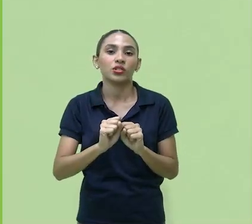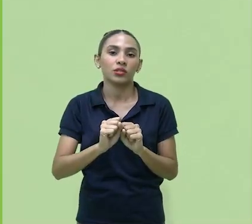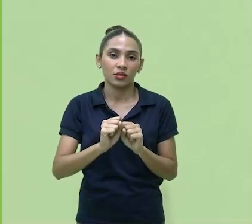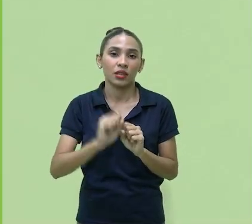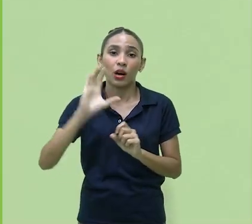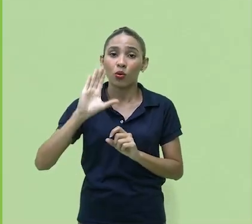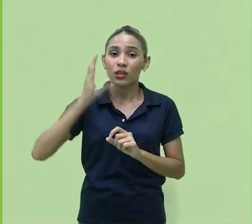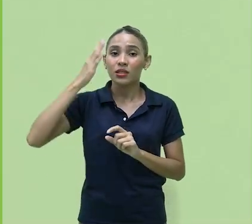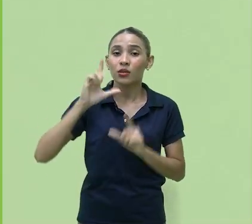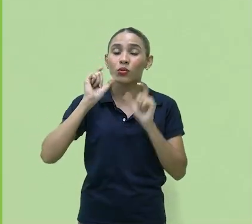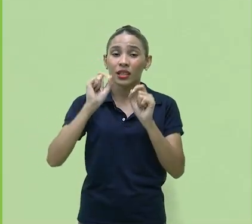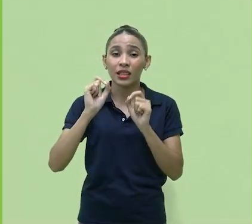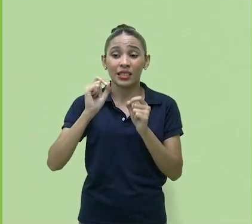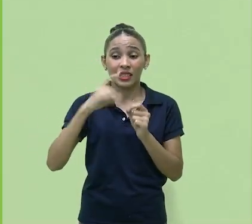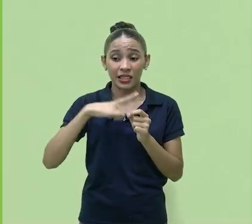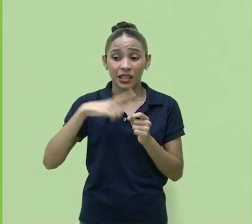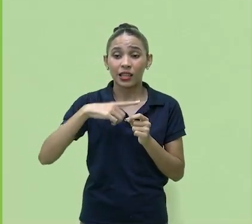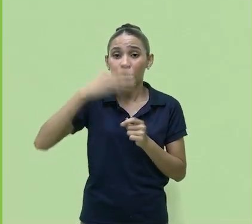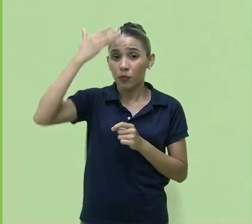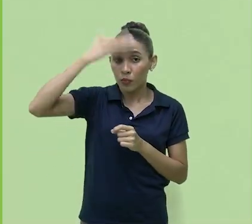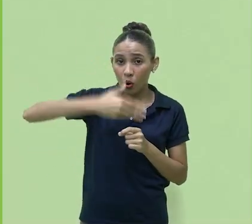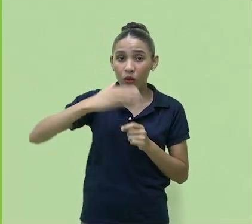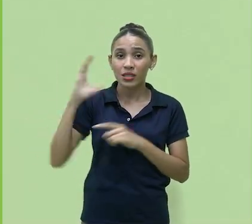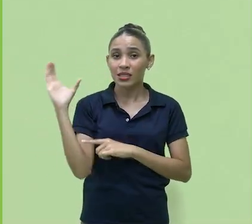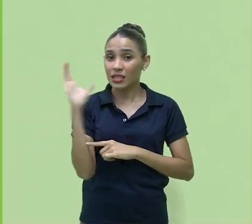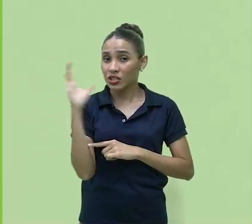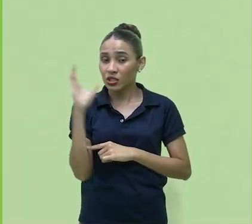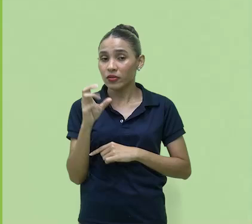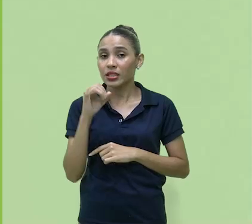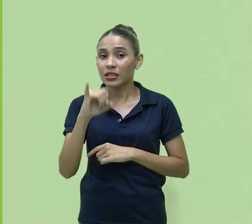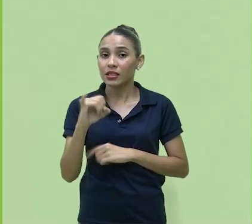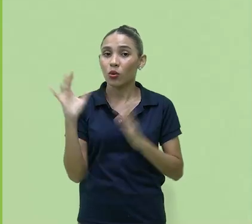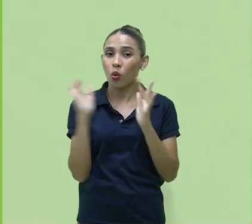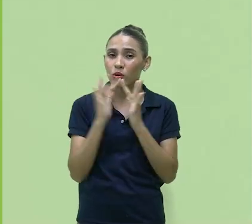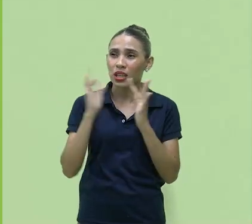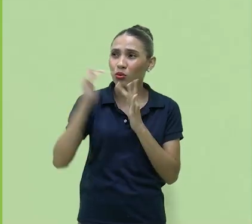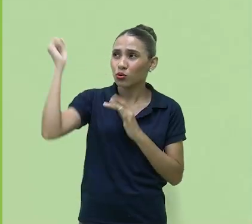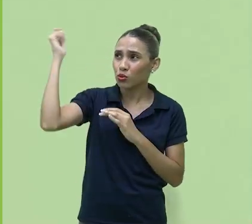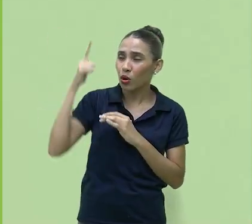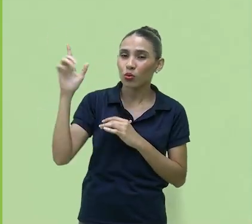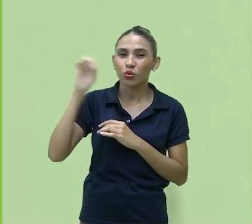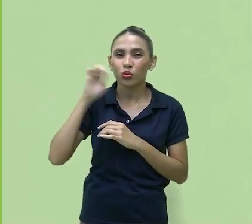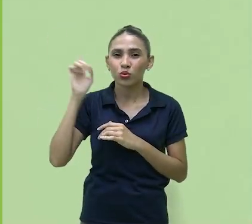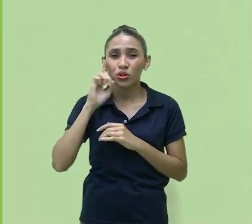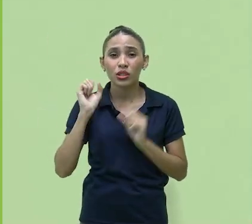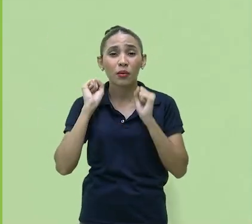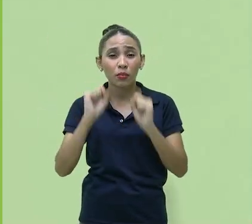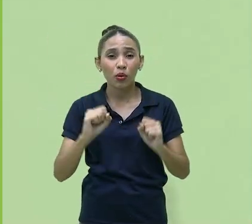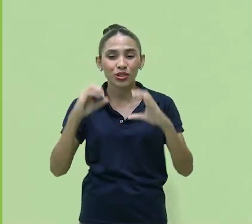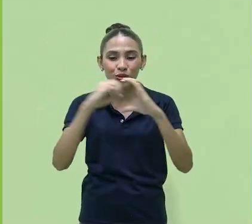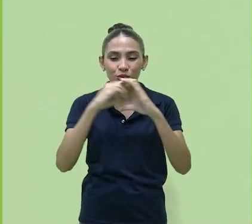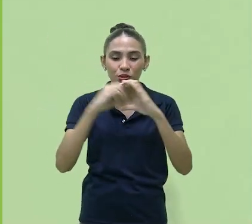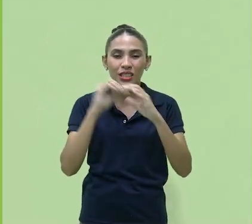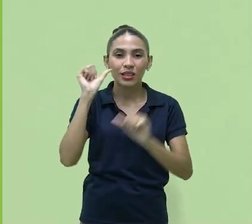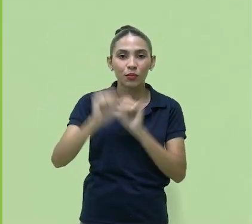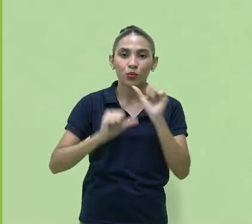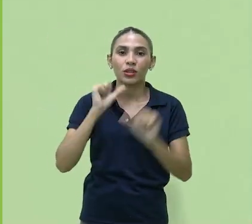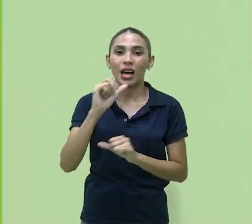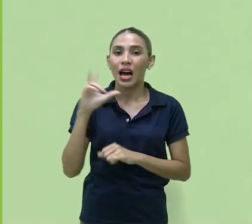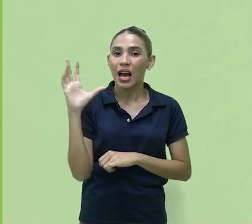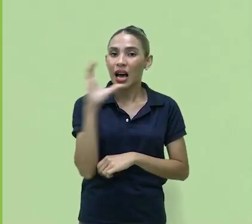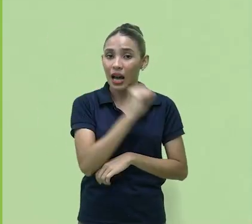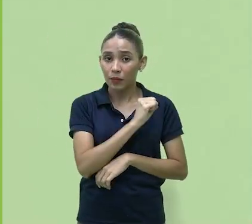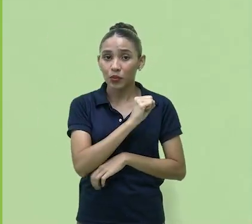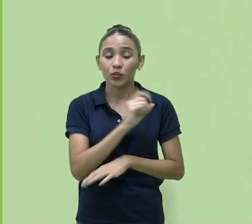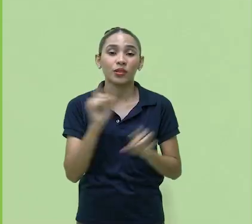informações científicas que comprovam que esse excesso de exposição podem alterar as células do nosso corpo, né? E